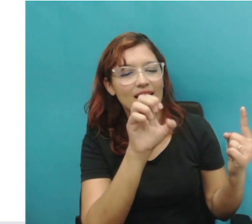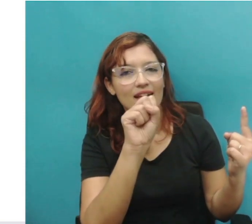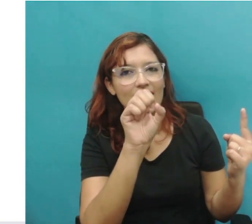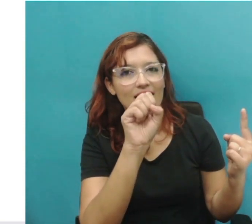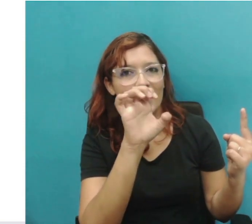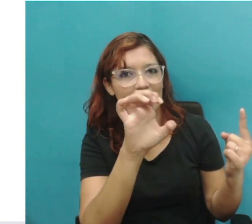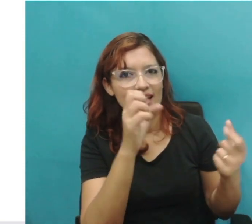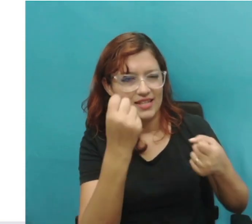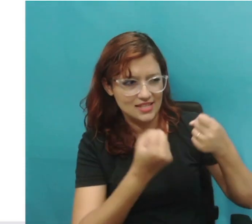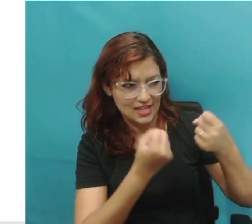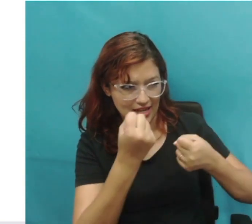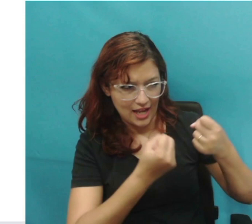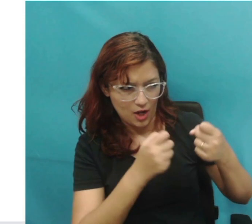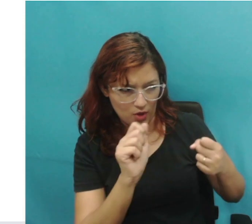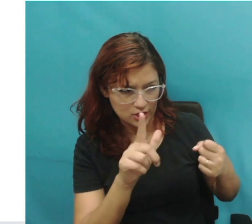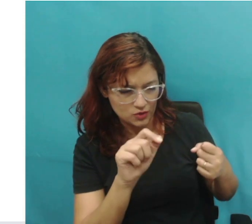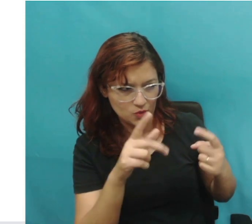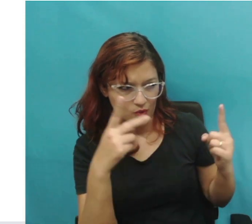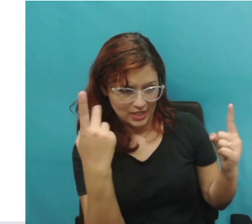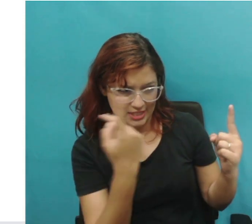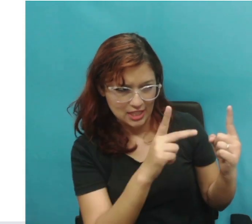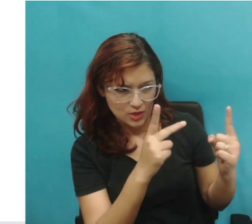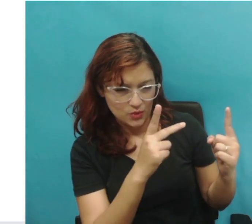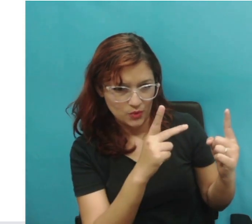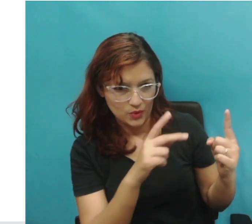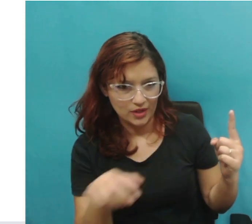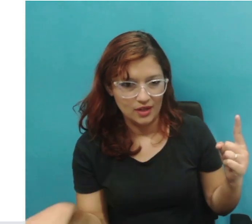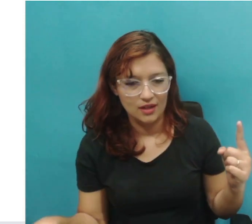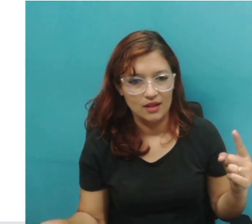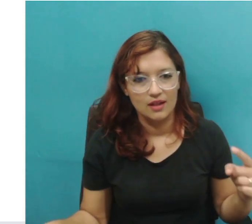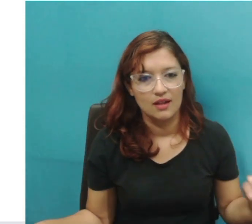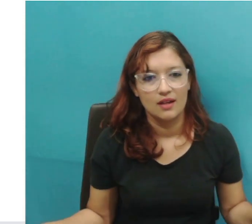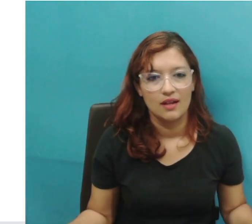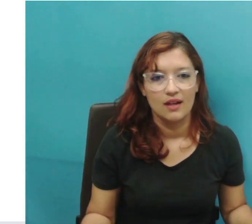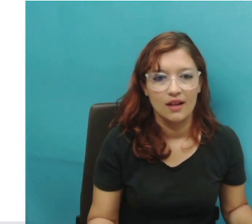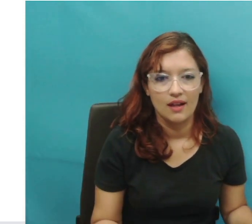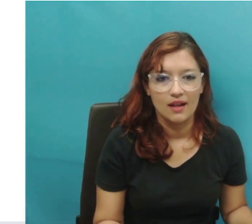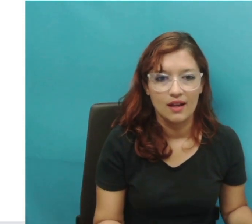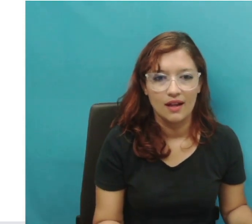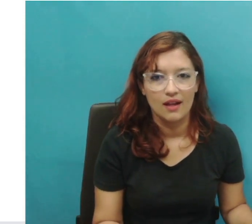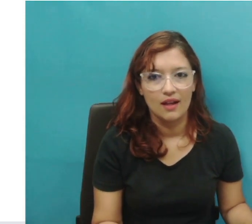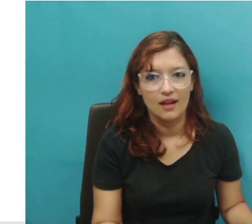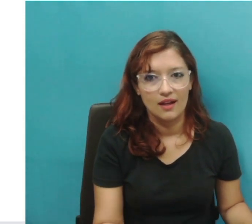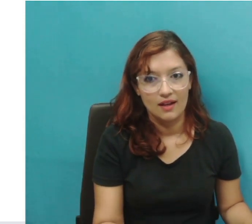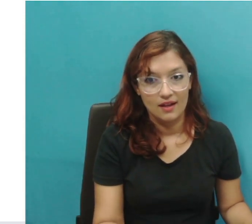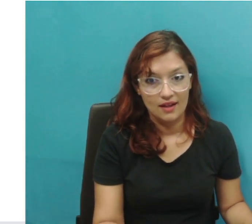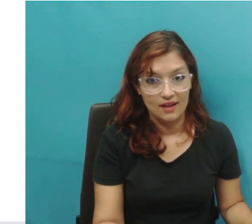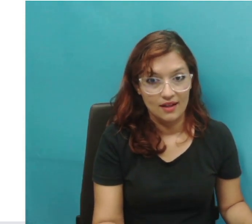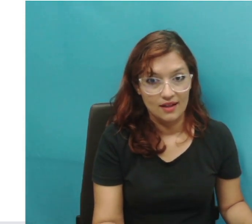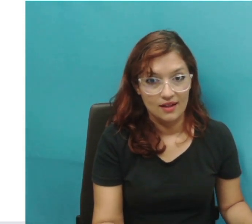Ele disse, esse carro é seu?